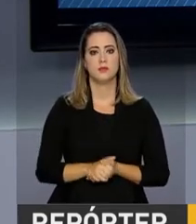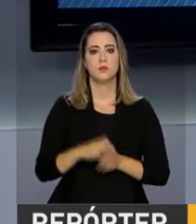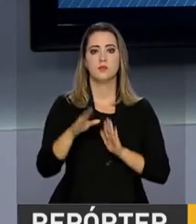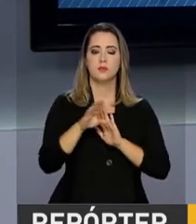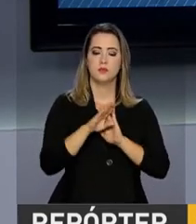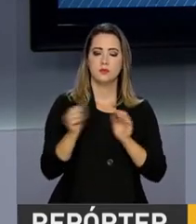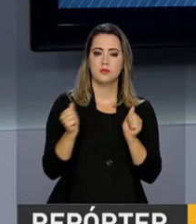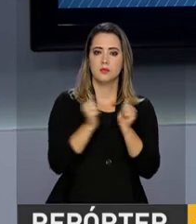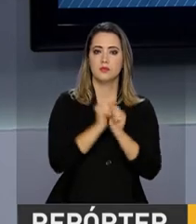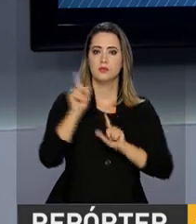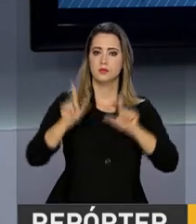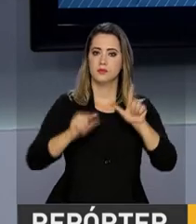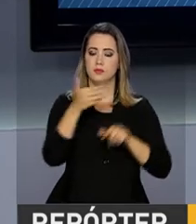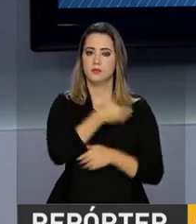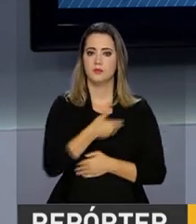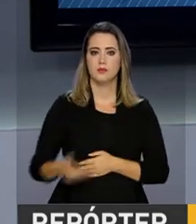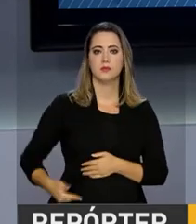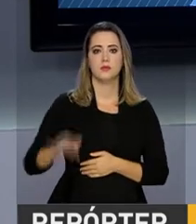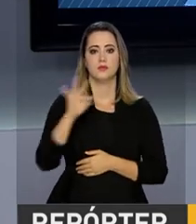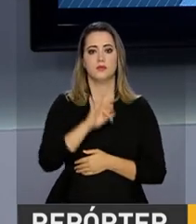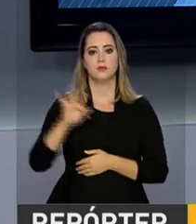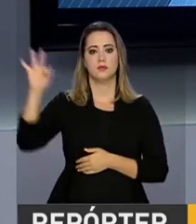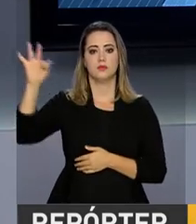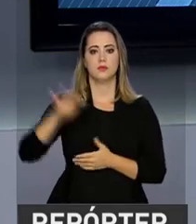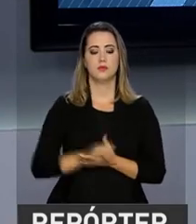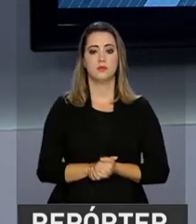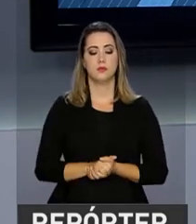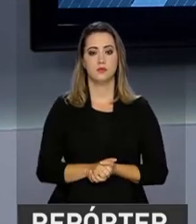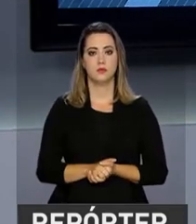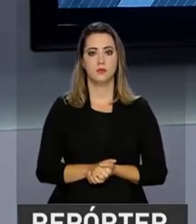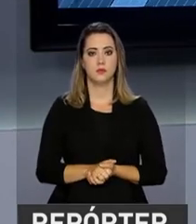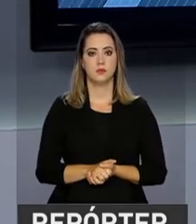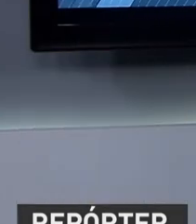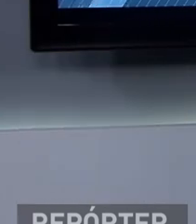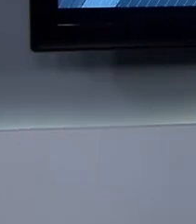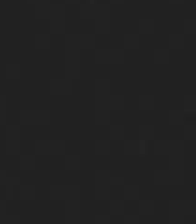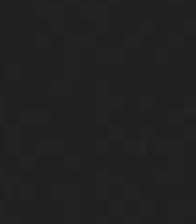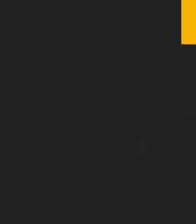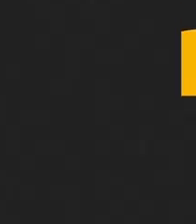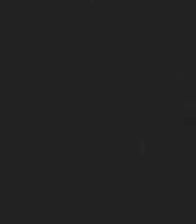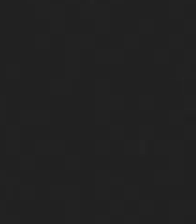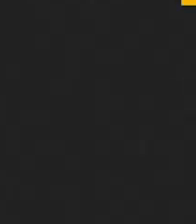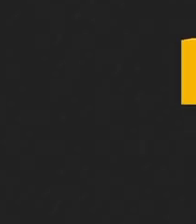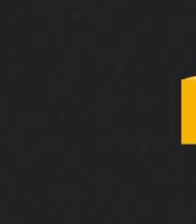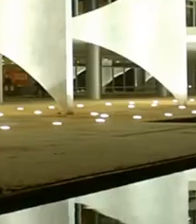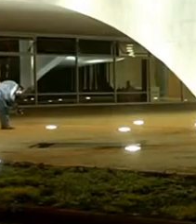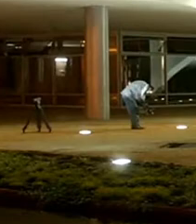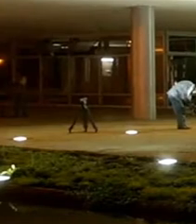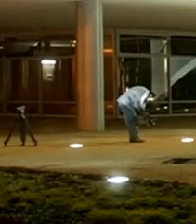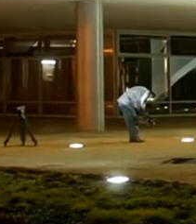internet. Continue com a gente. NBR, a TV do Governo Federal.